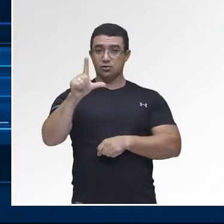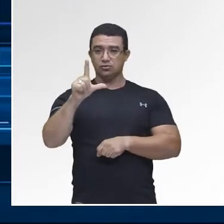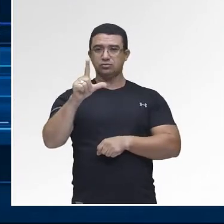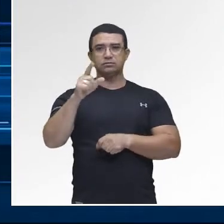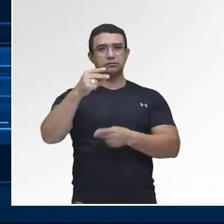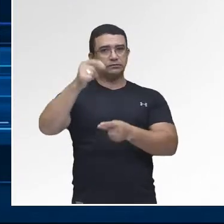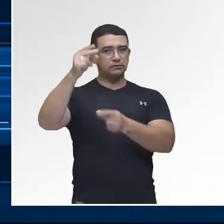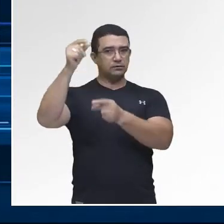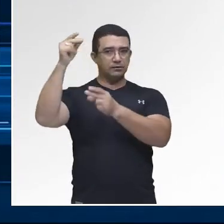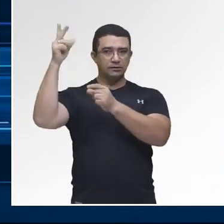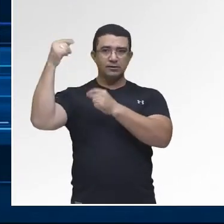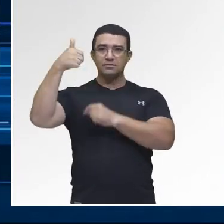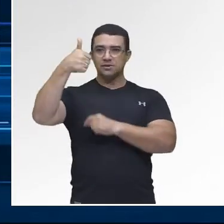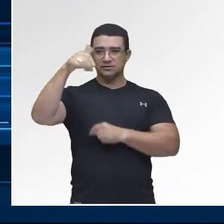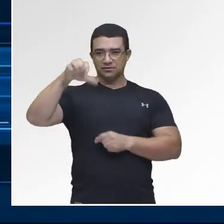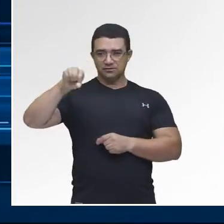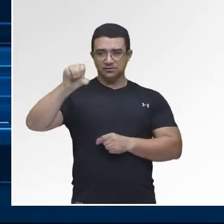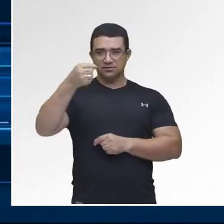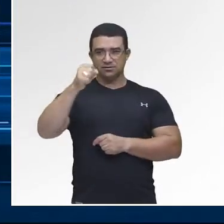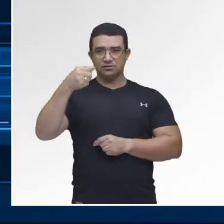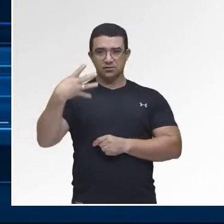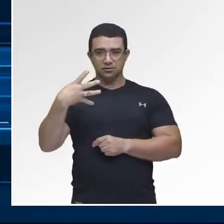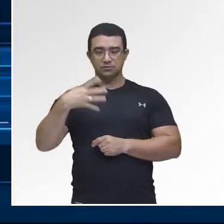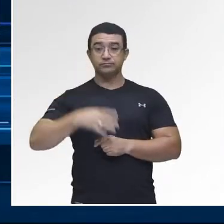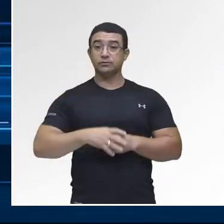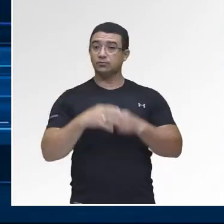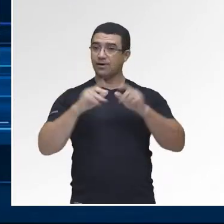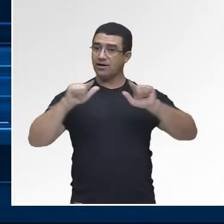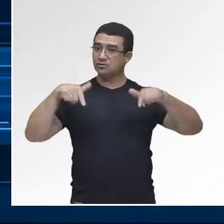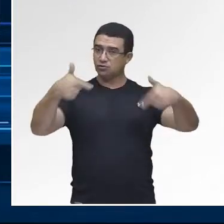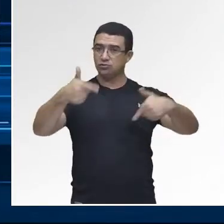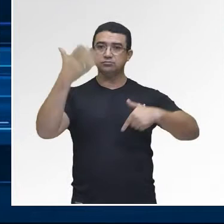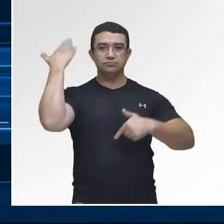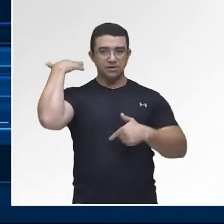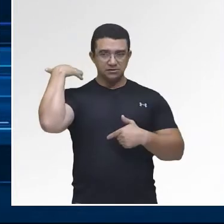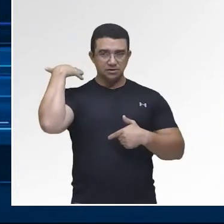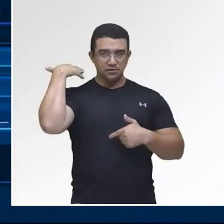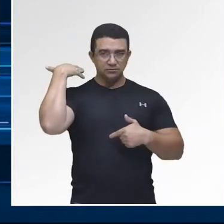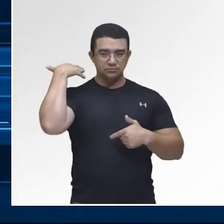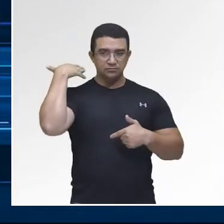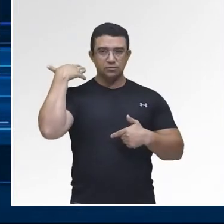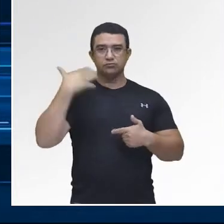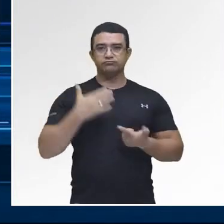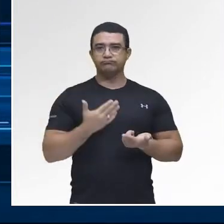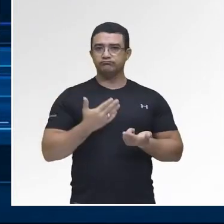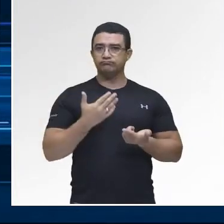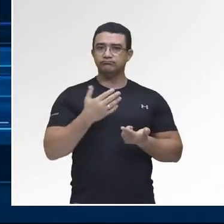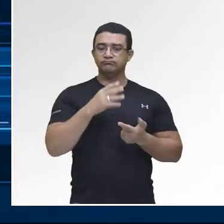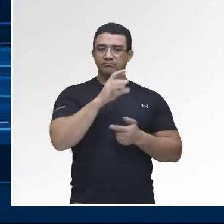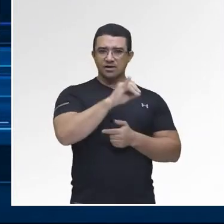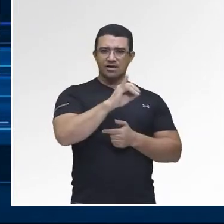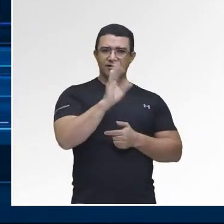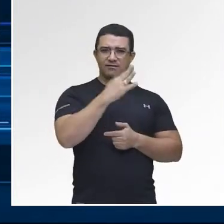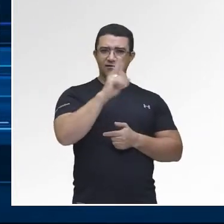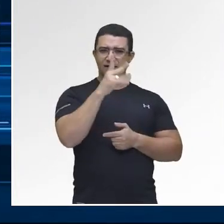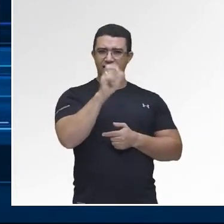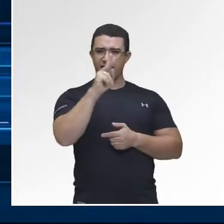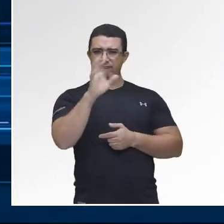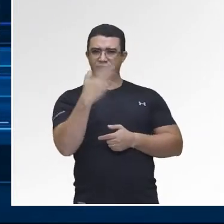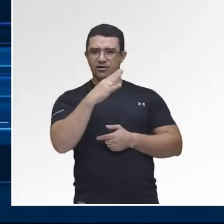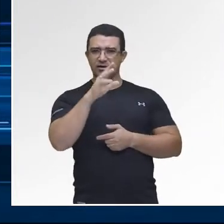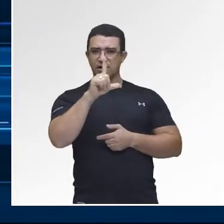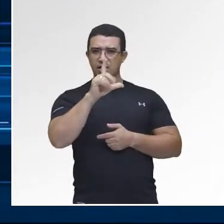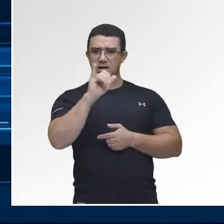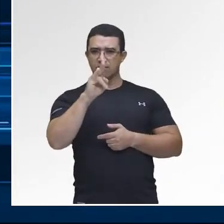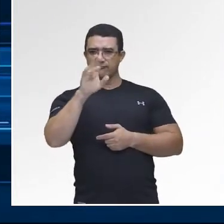passado e em andamento no presente. I have lived, quer dizer, eu mudei para lá há algum tempo e eu